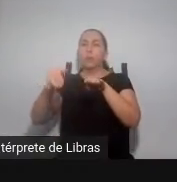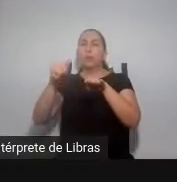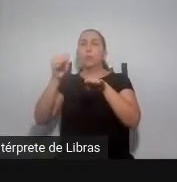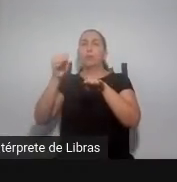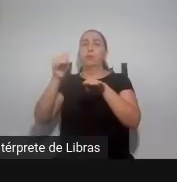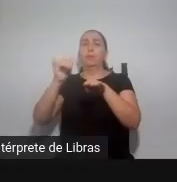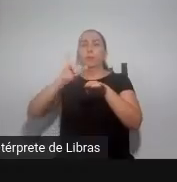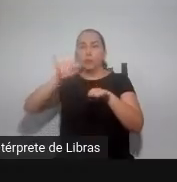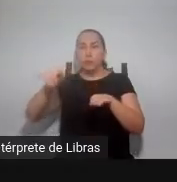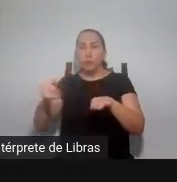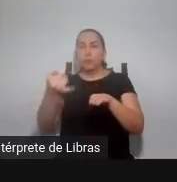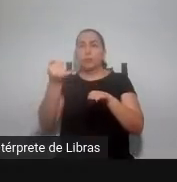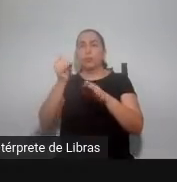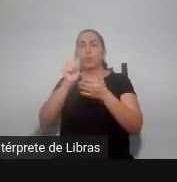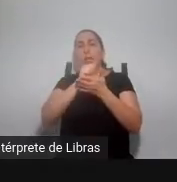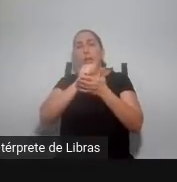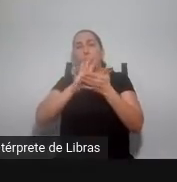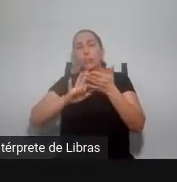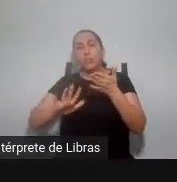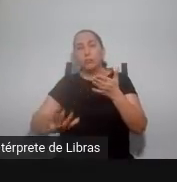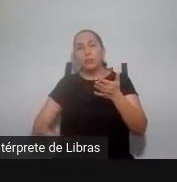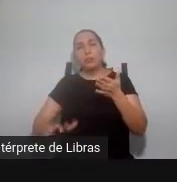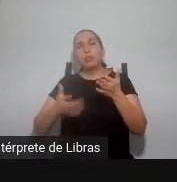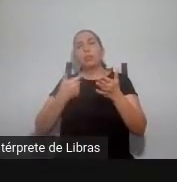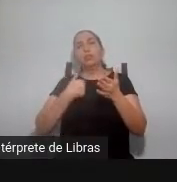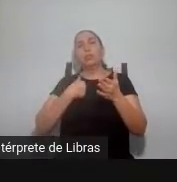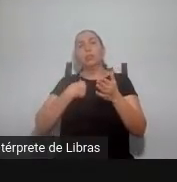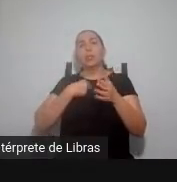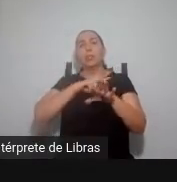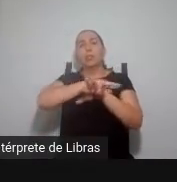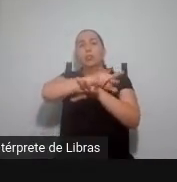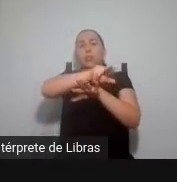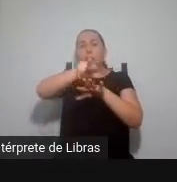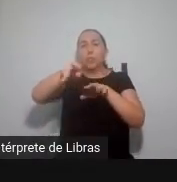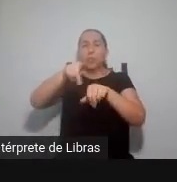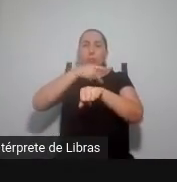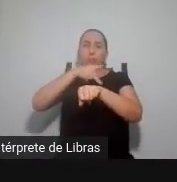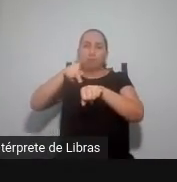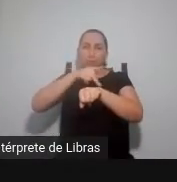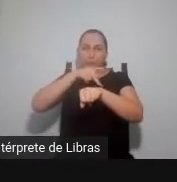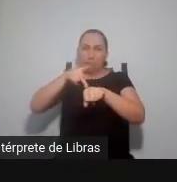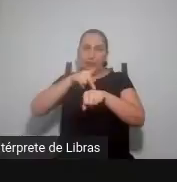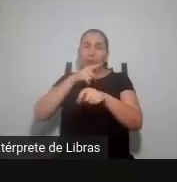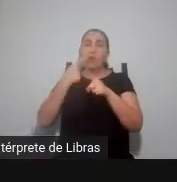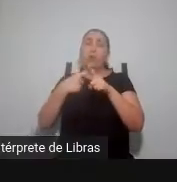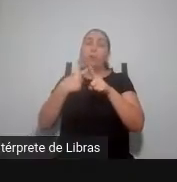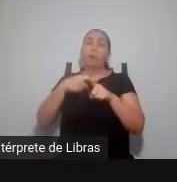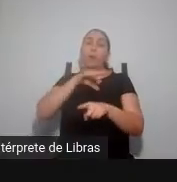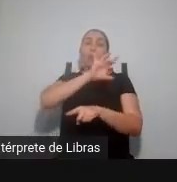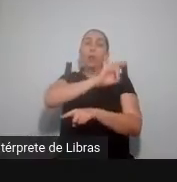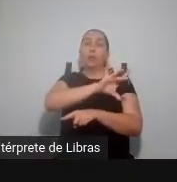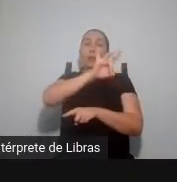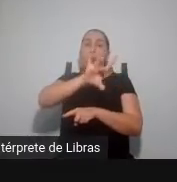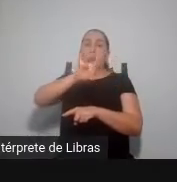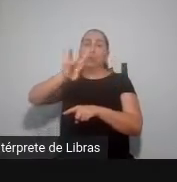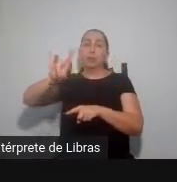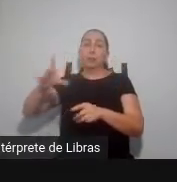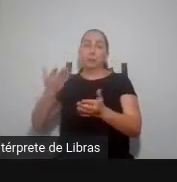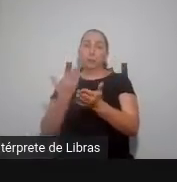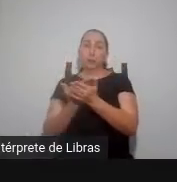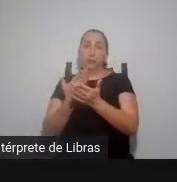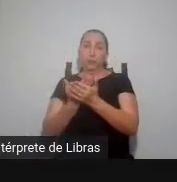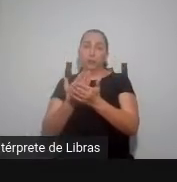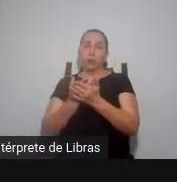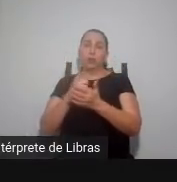falar atividades, mas essas propostas pedagógicas, seja como for, porque cada escola tem autonomia para construir a sua,